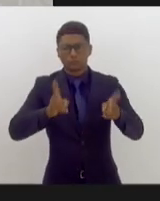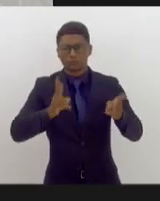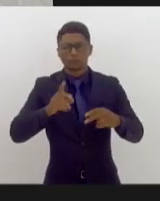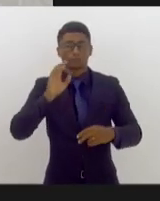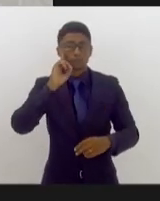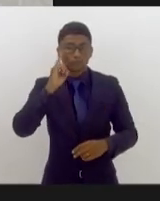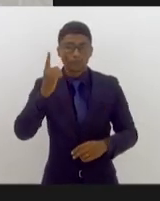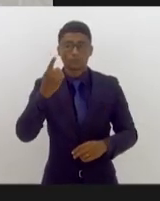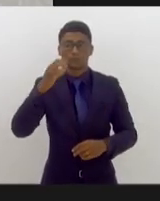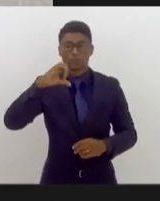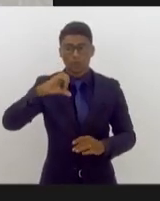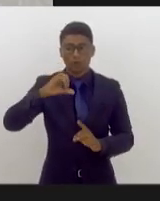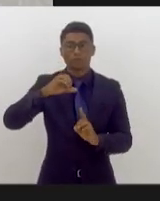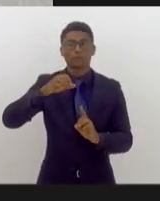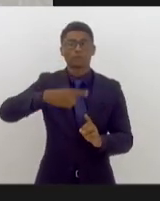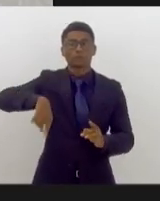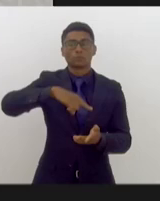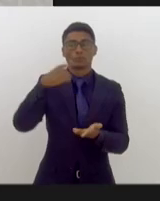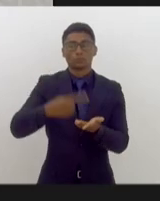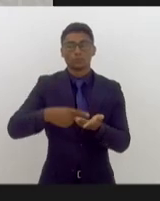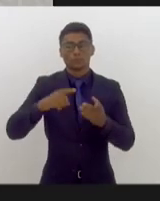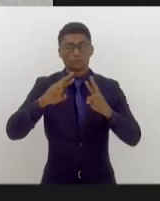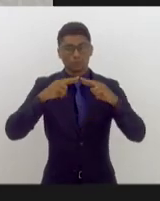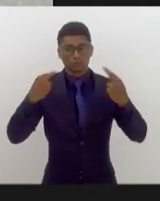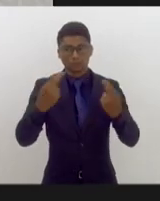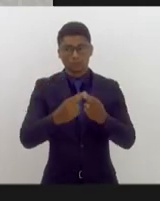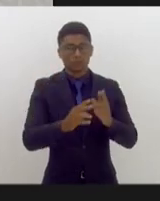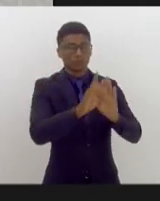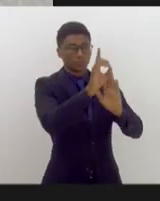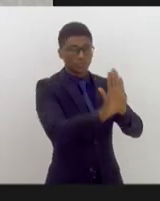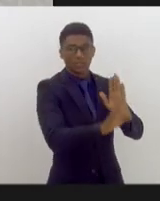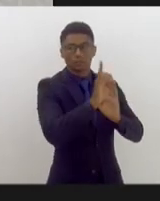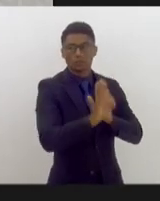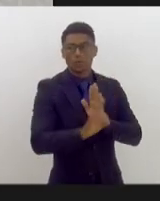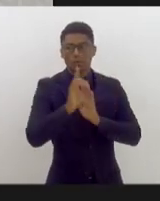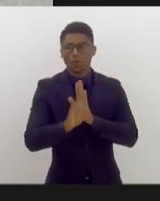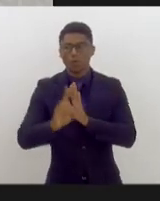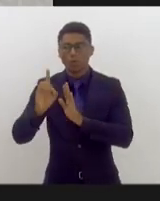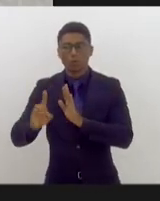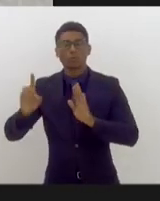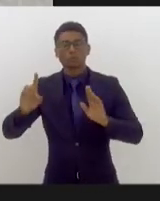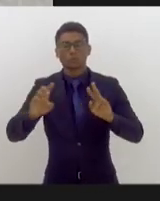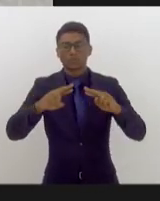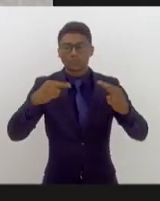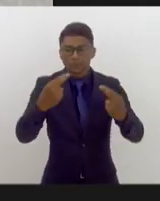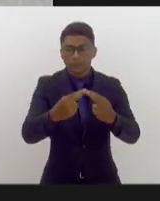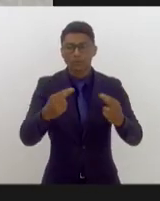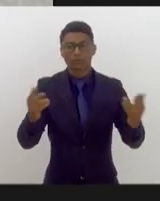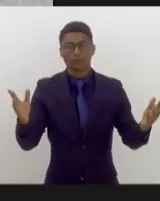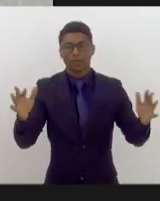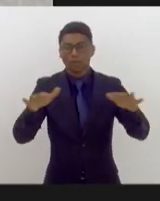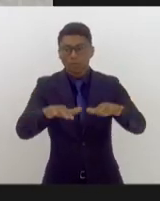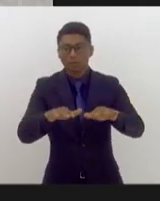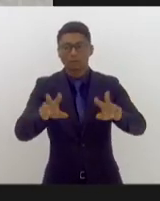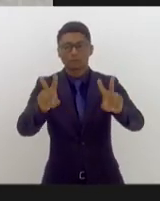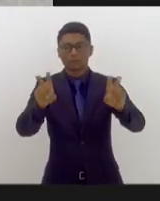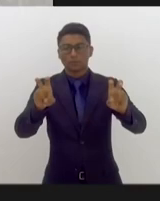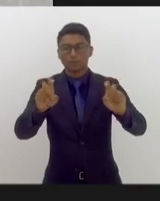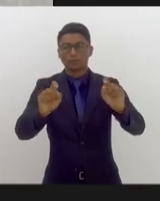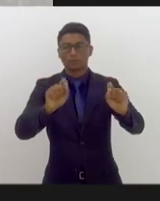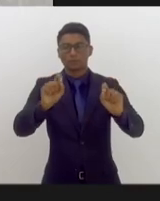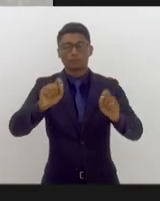está fazendo um encontro com os diretores regionais para falar sobre a alimentação escolar na